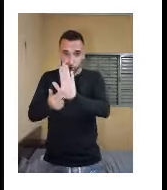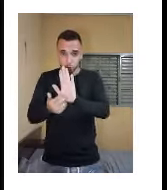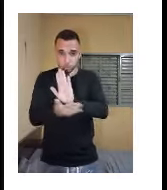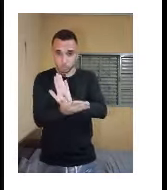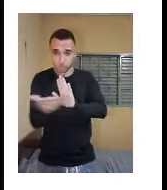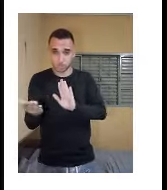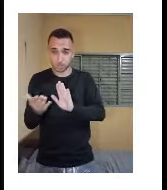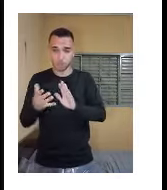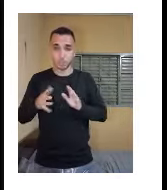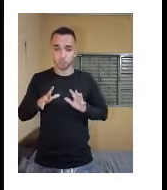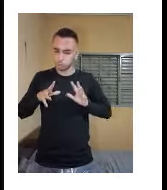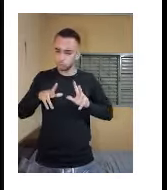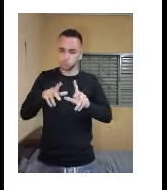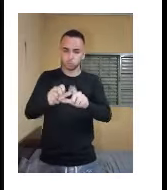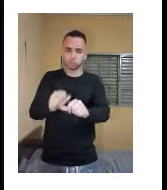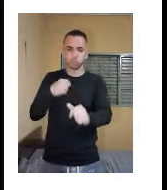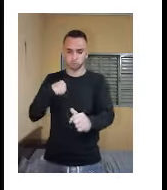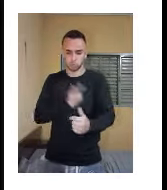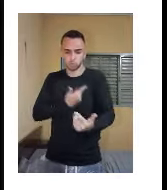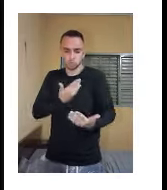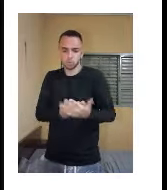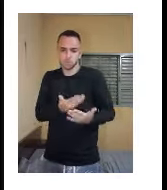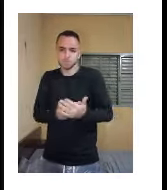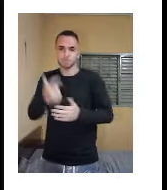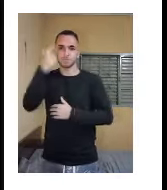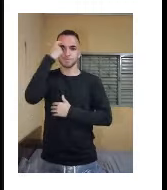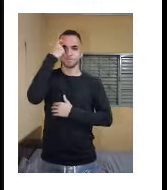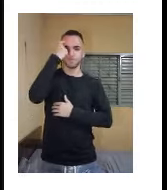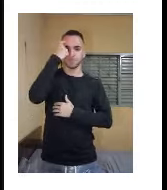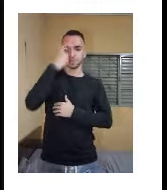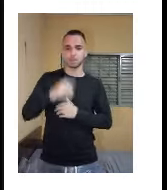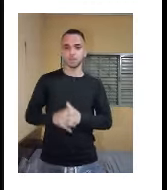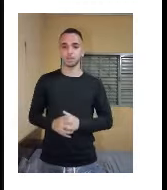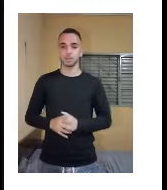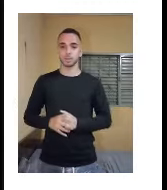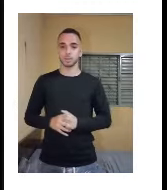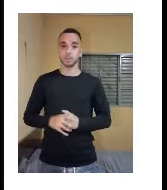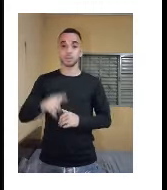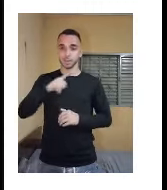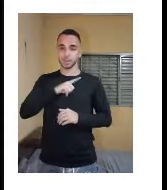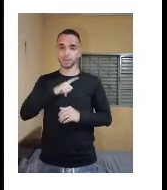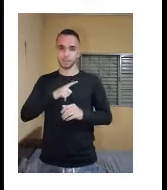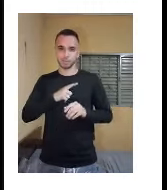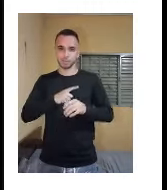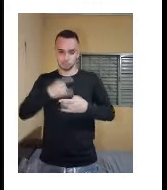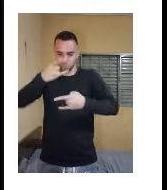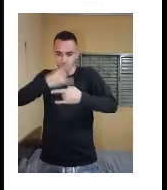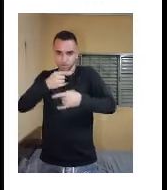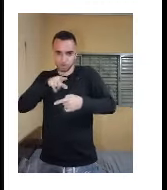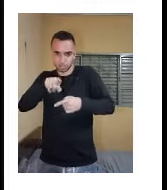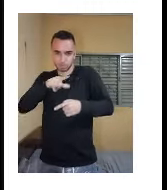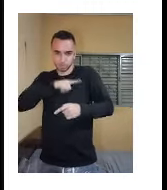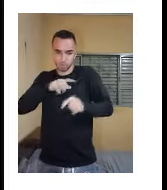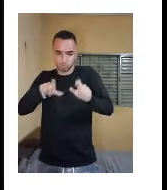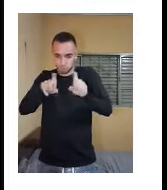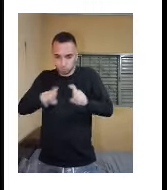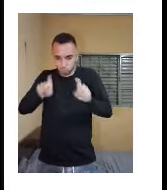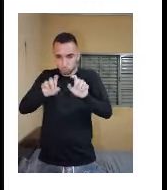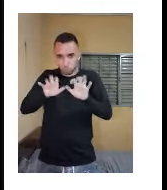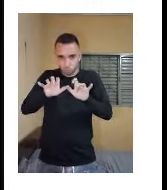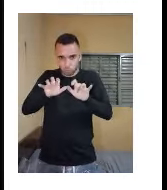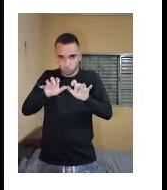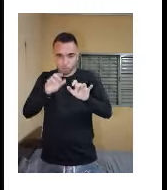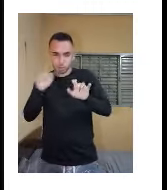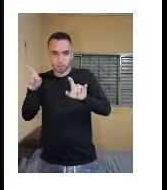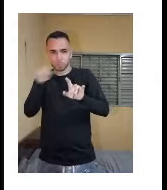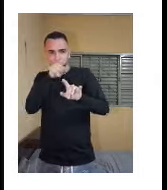falar nos próximos slides. Ela é derivada do último relatório do painel